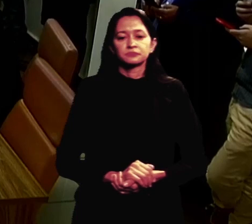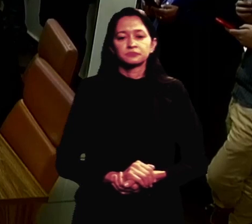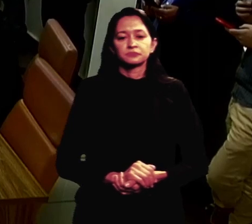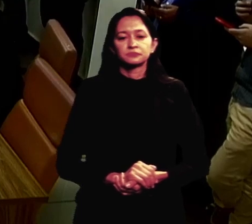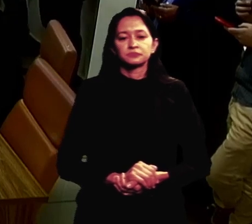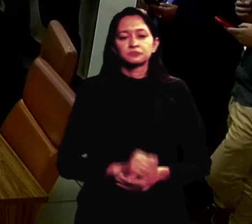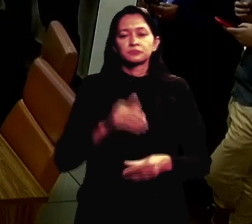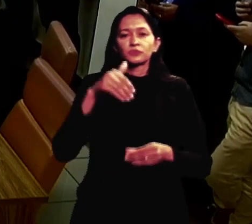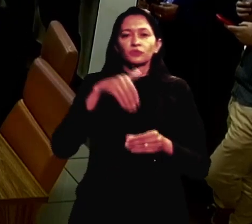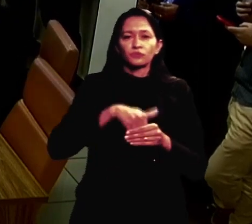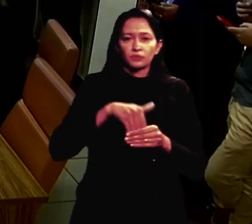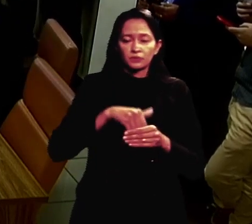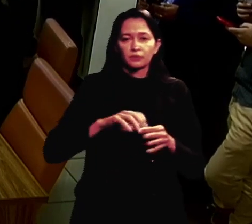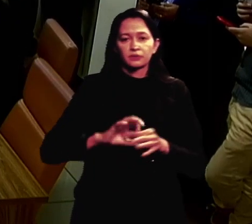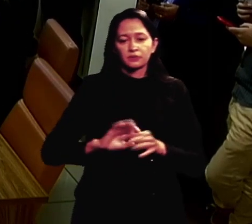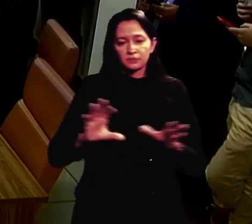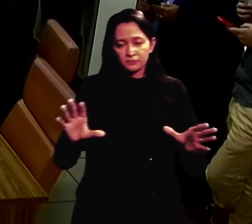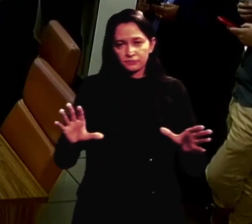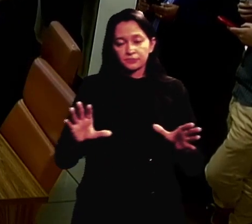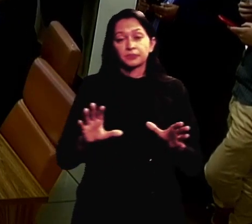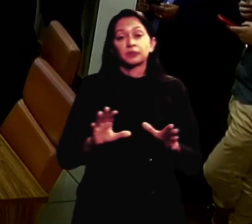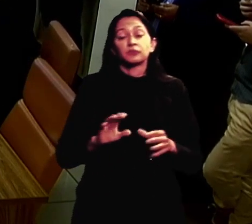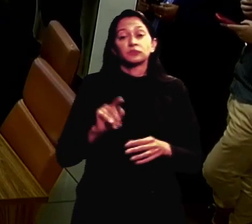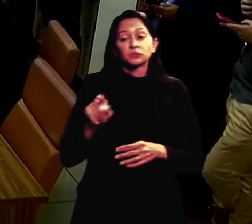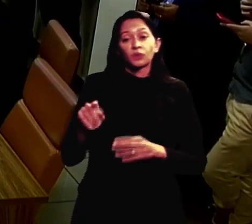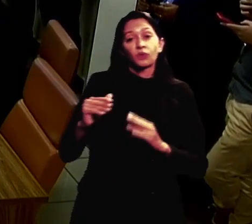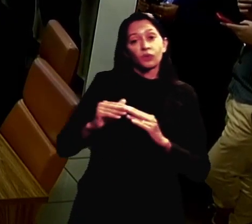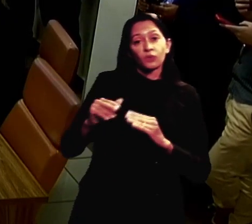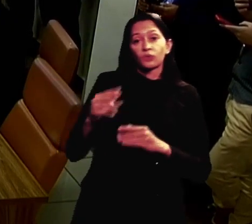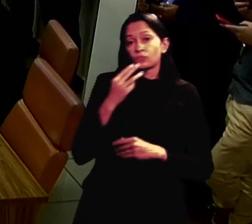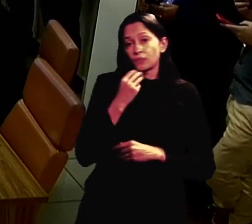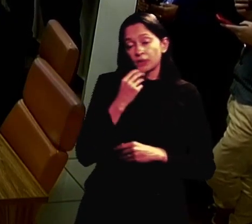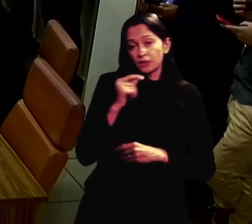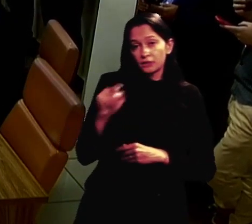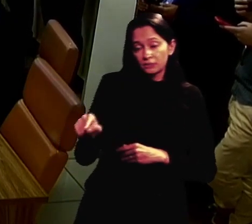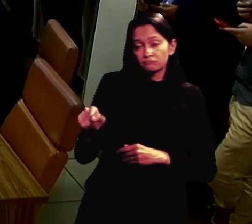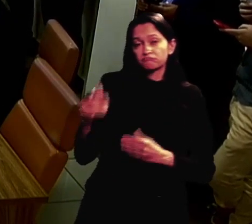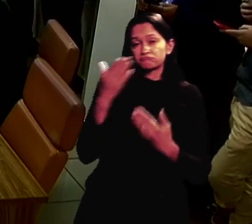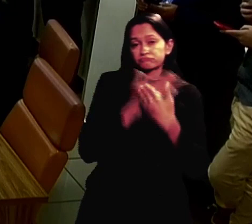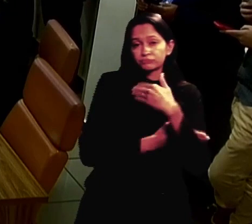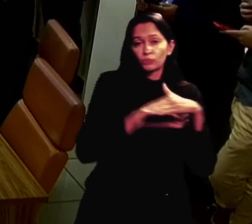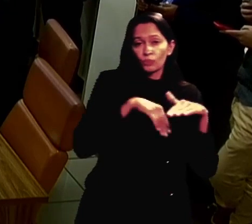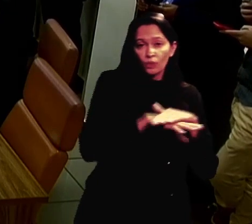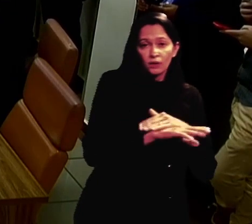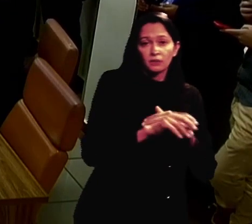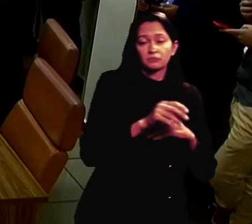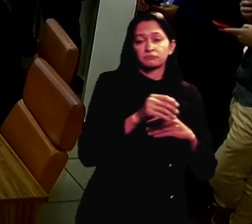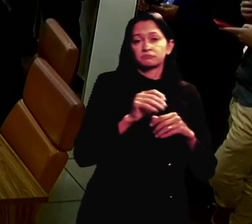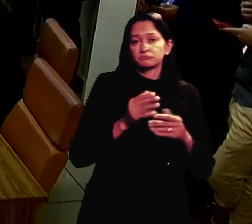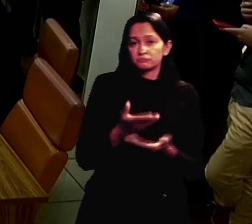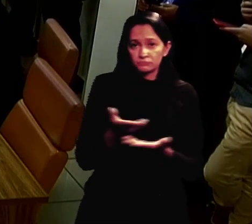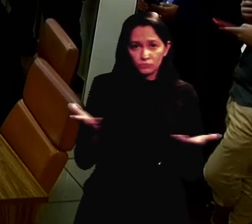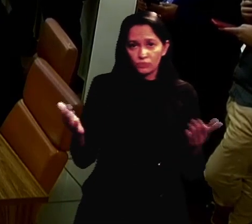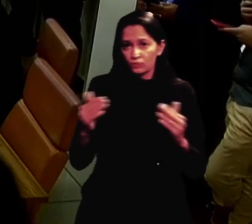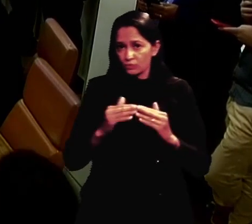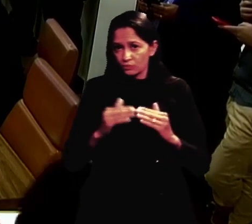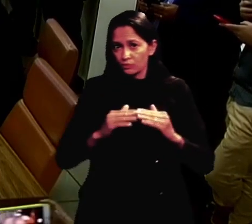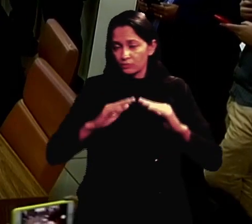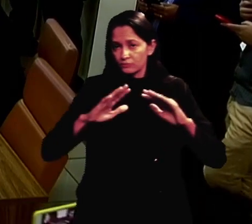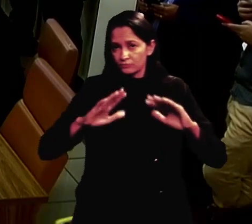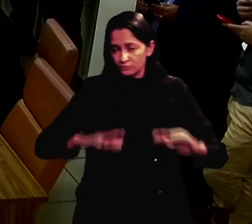Coloco em votação o voto em separado do vereador William Veloso pelo arquivamento do presente projeto. Portanto,